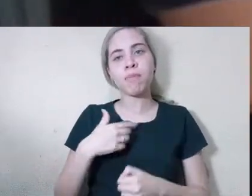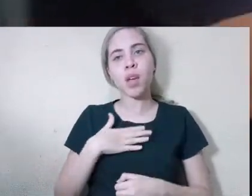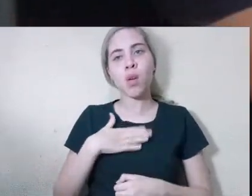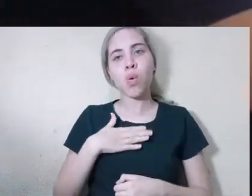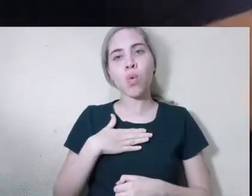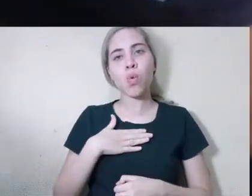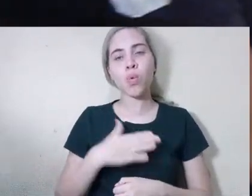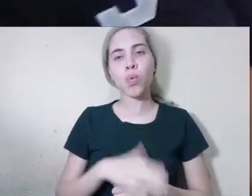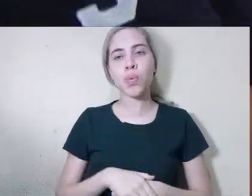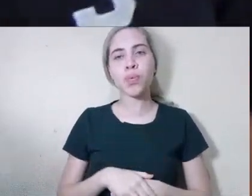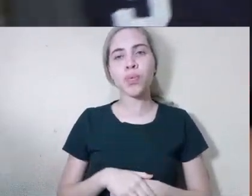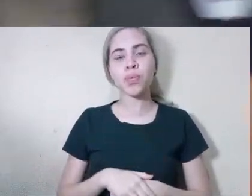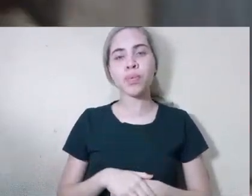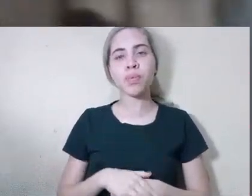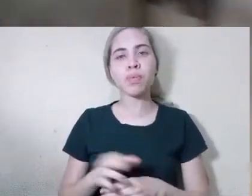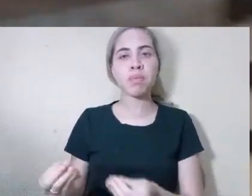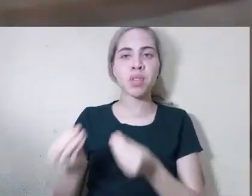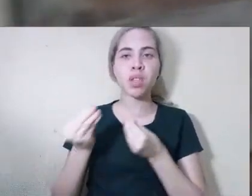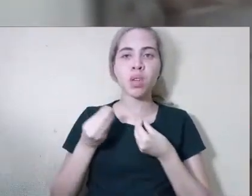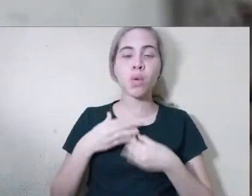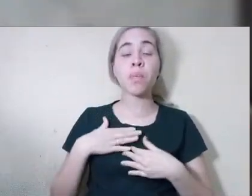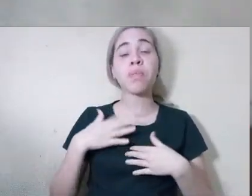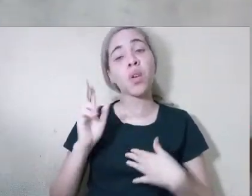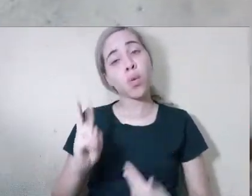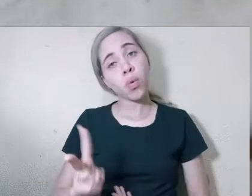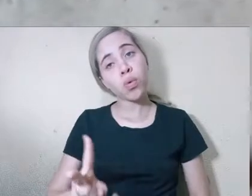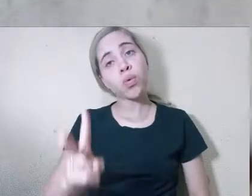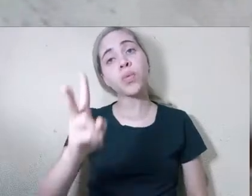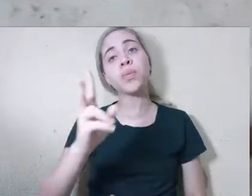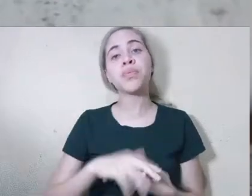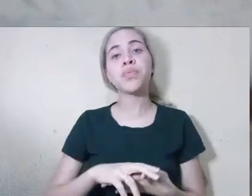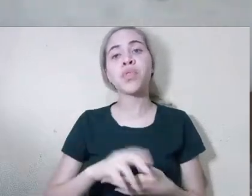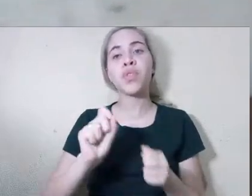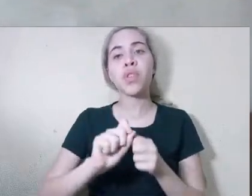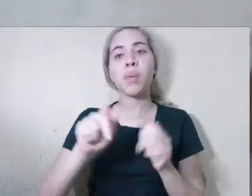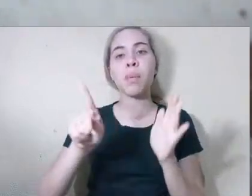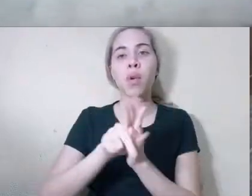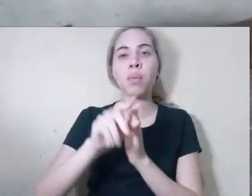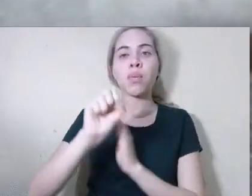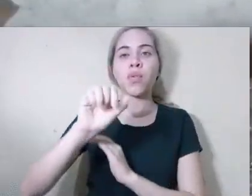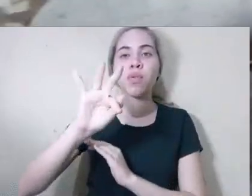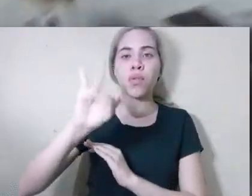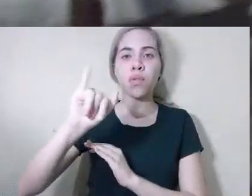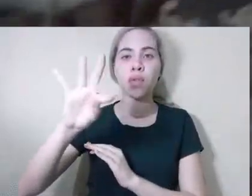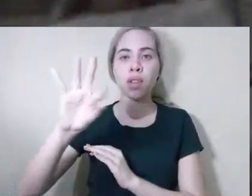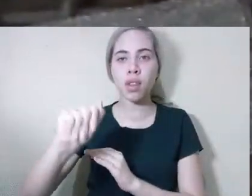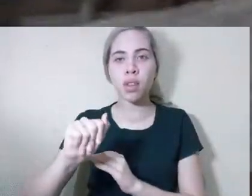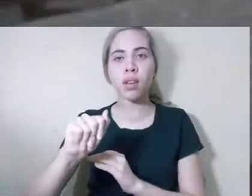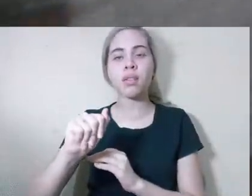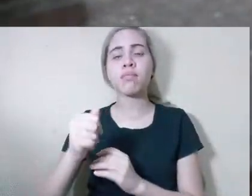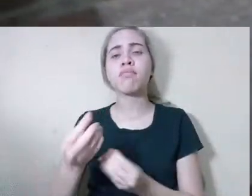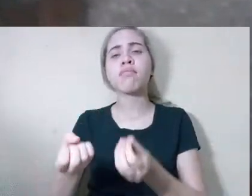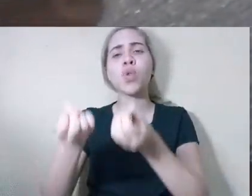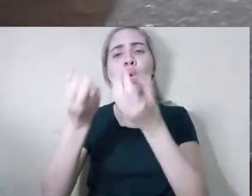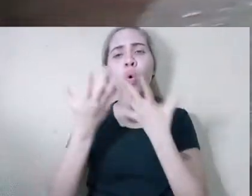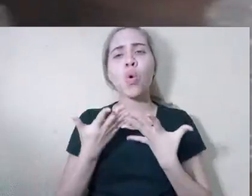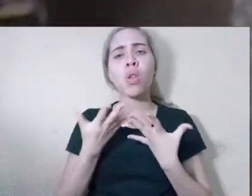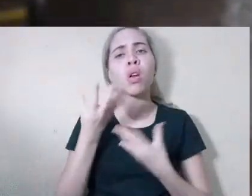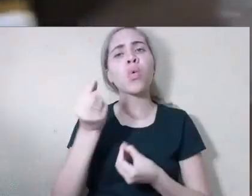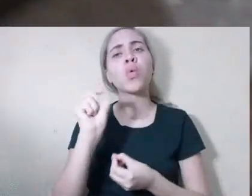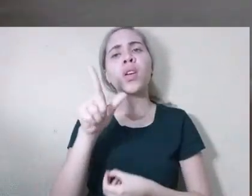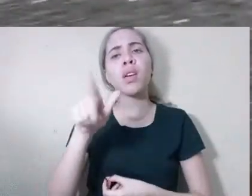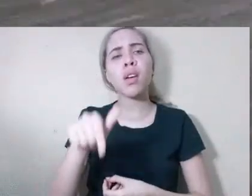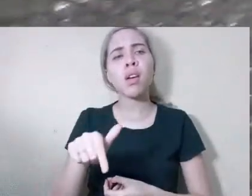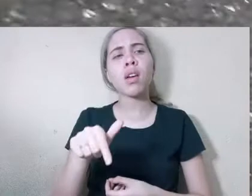ótimo. E aí, continuando aqui, ó, uma serra de fita, né? E conta pra gente, Marquinhos, o que que